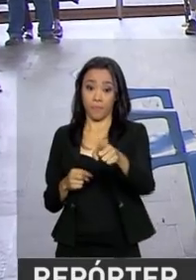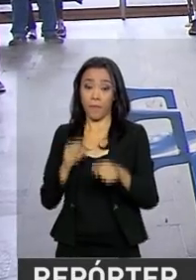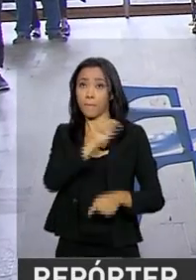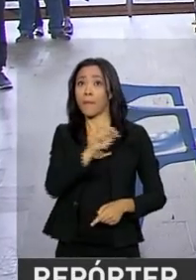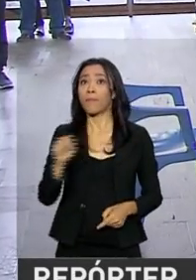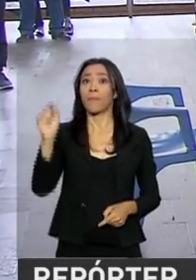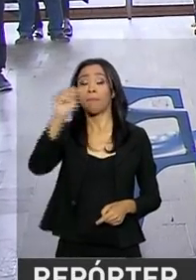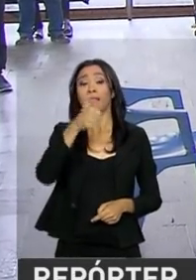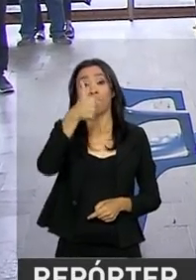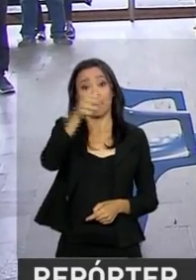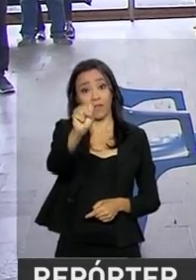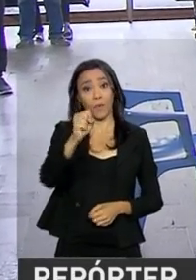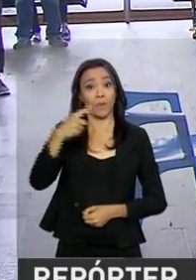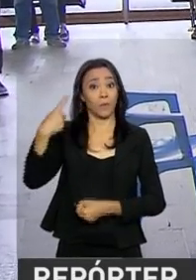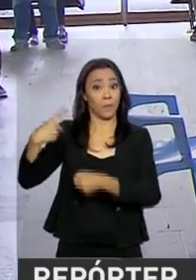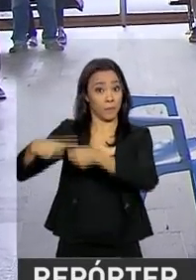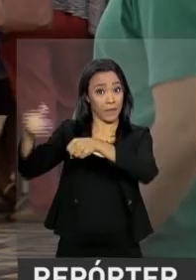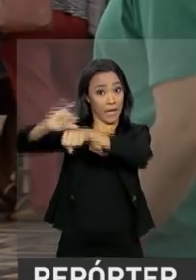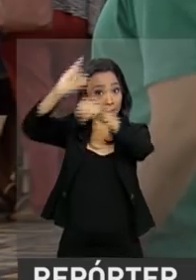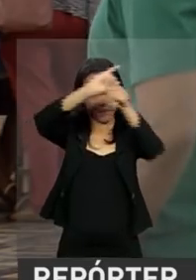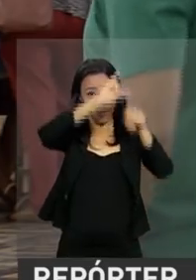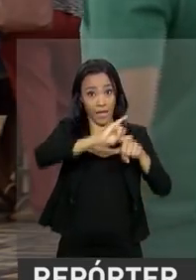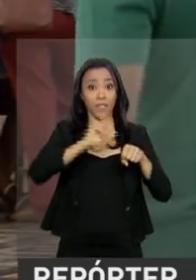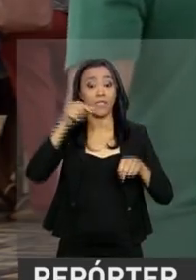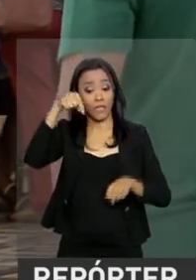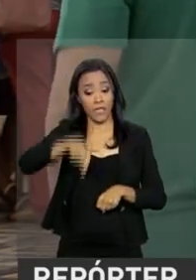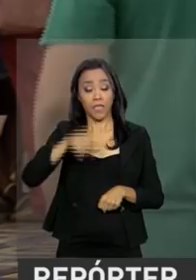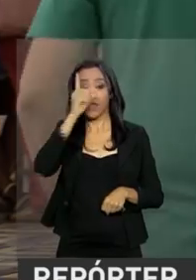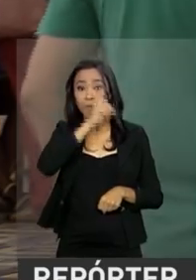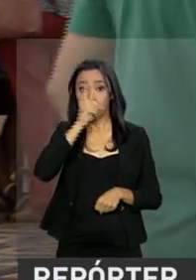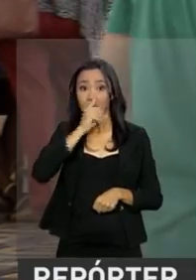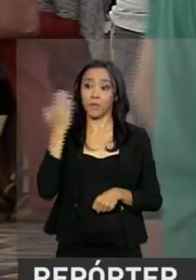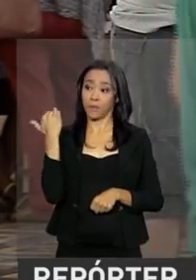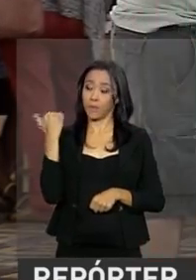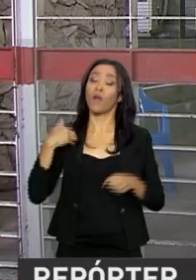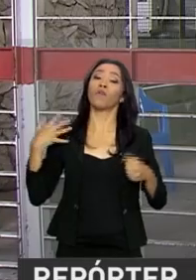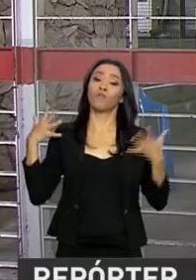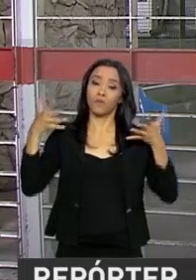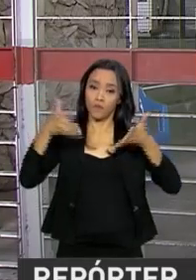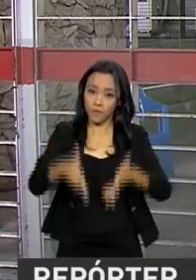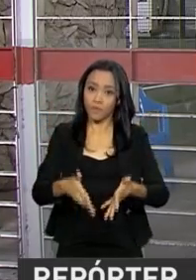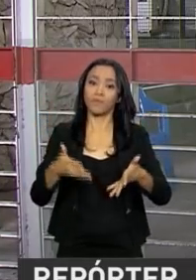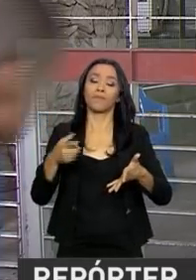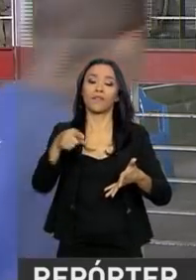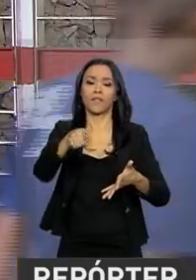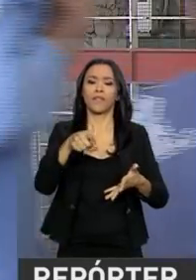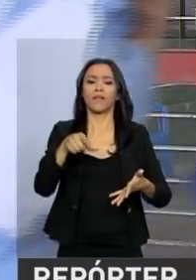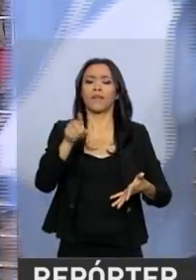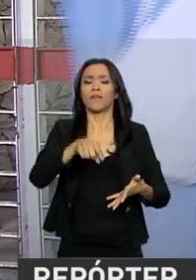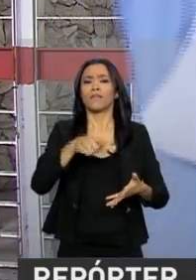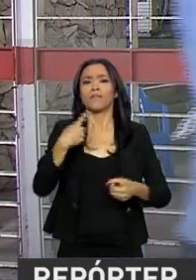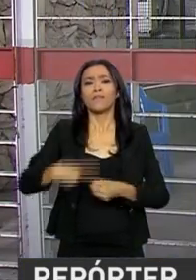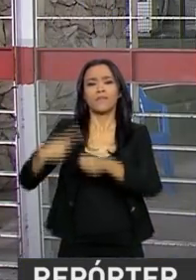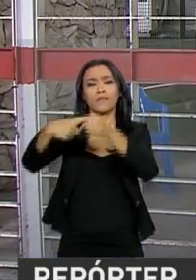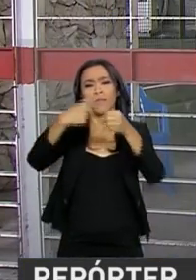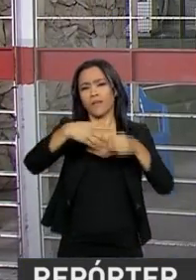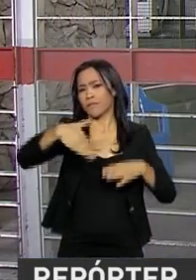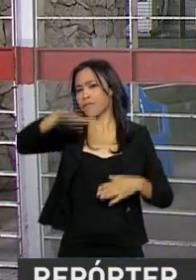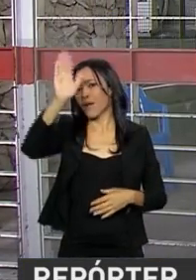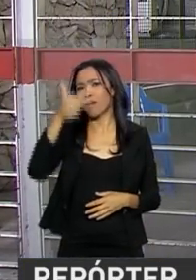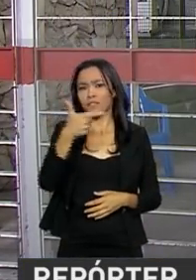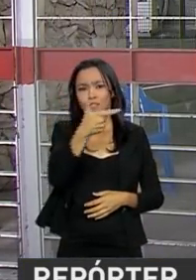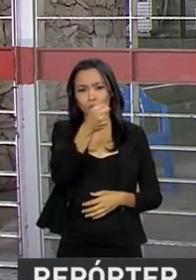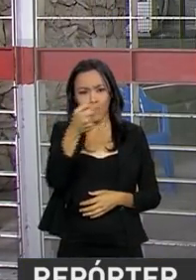capitais foram às urnas neste domingo o segundo turno ocorreu em todas as regiões do país em cidades com mais de